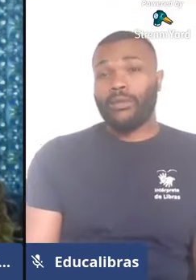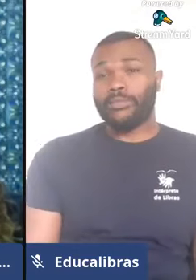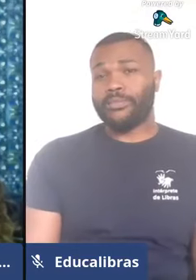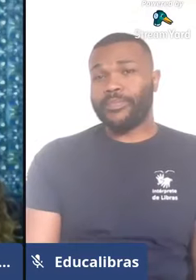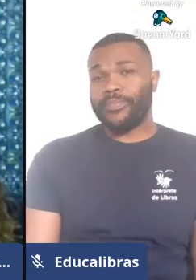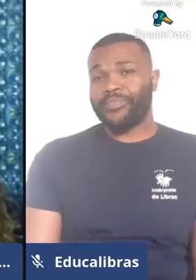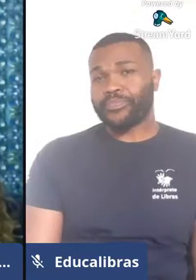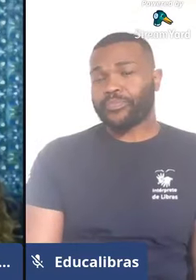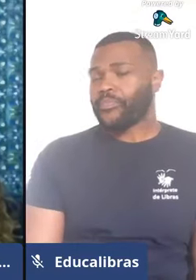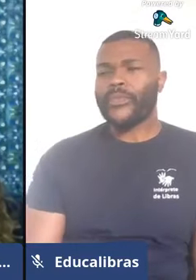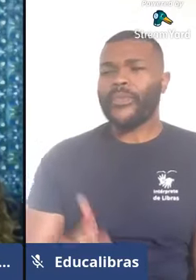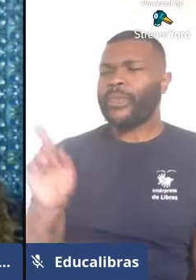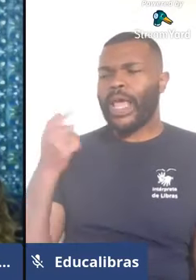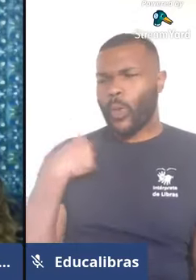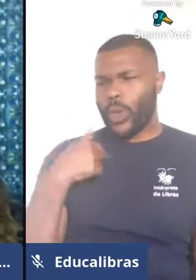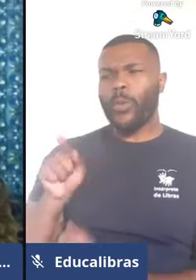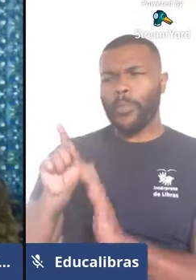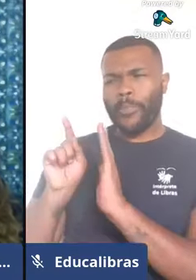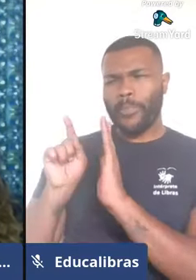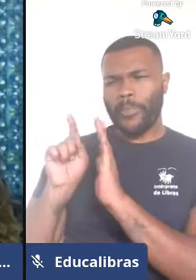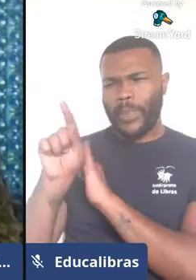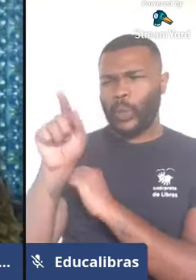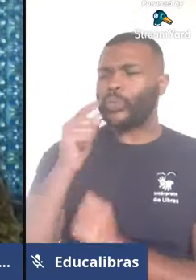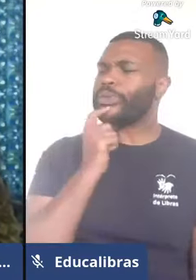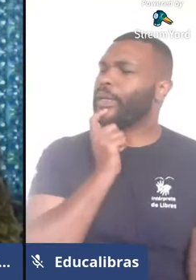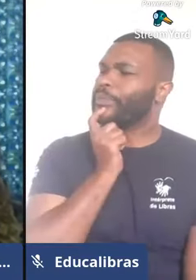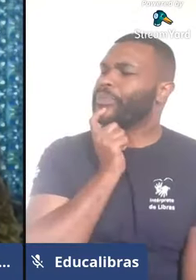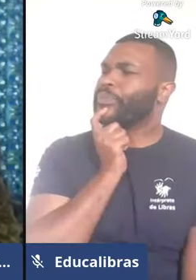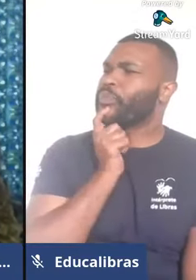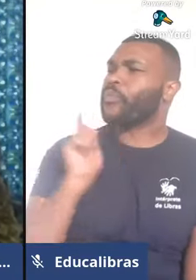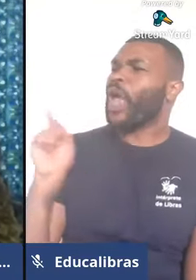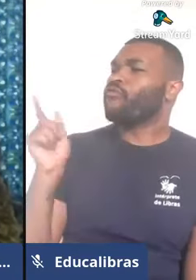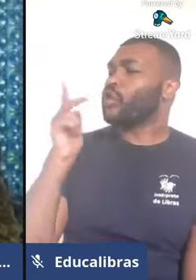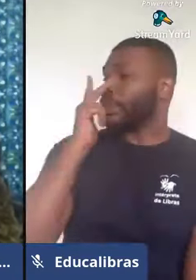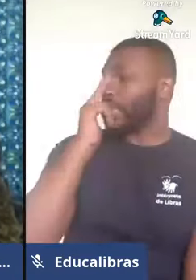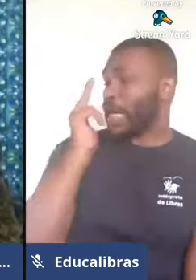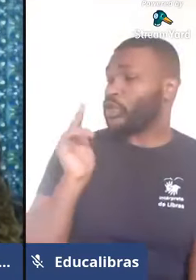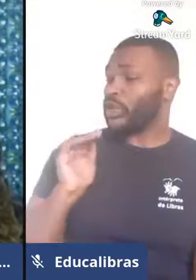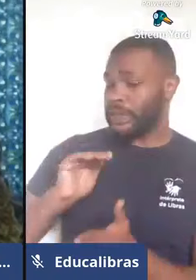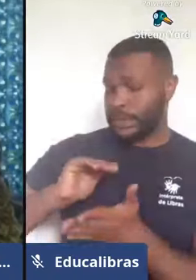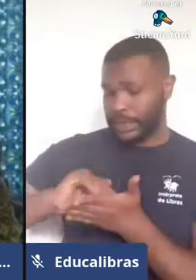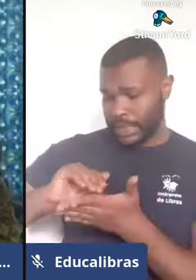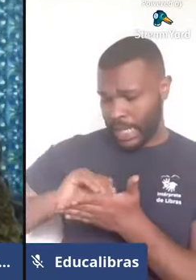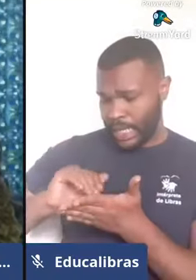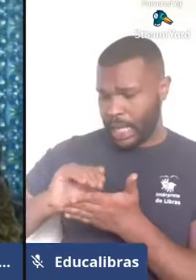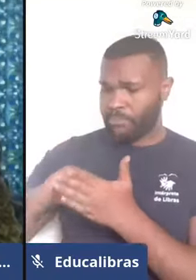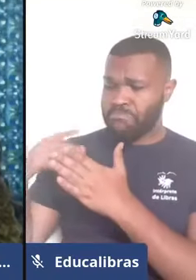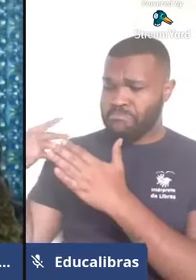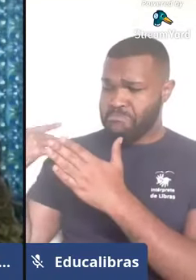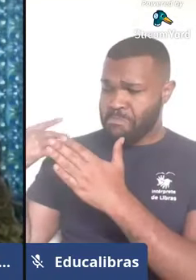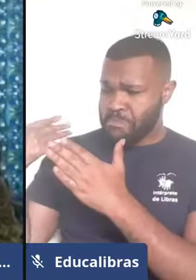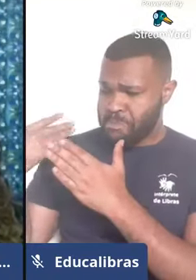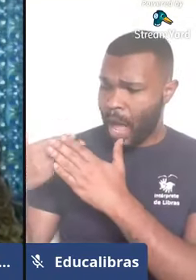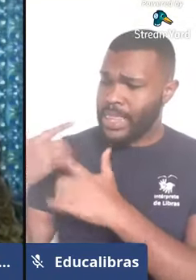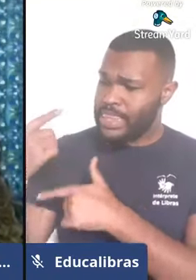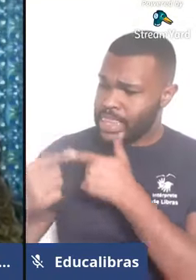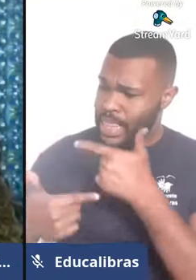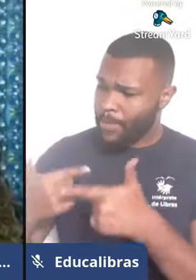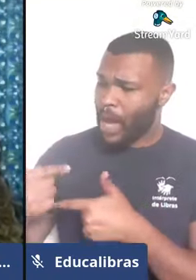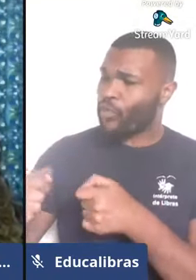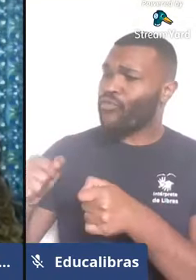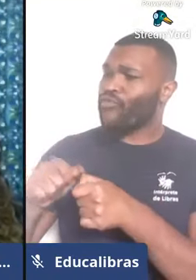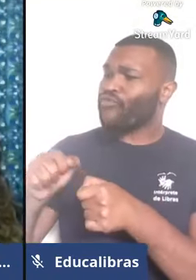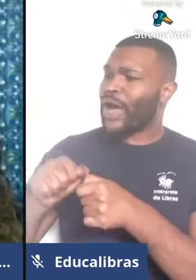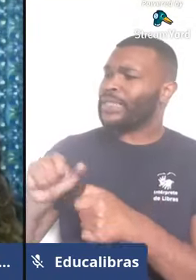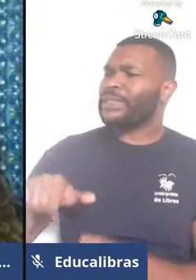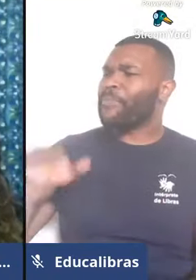que você acha de mais que essa secretaria já fez e ainda faz, que é o de mais